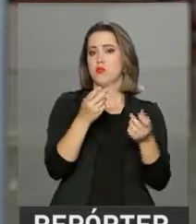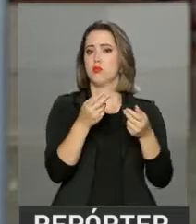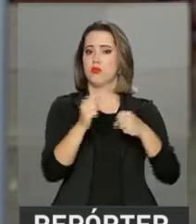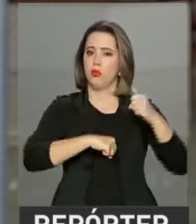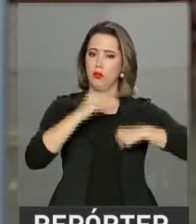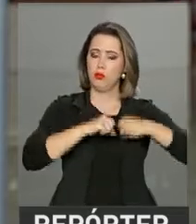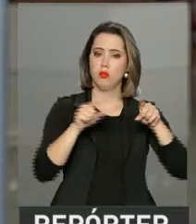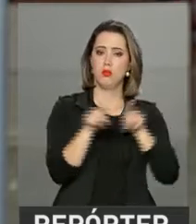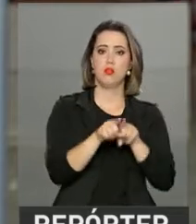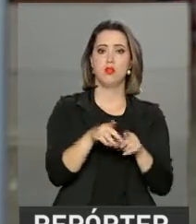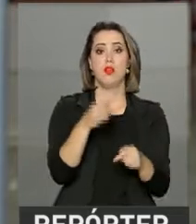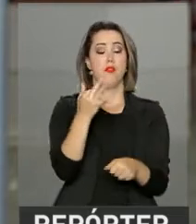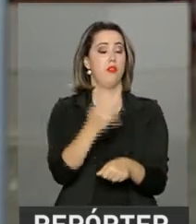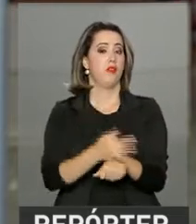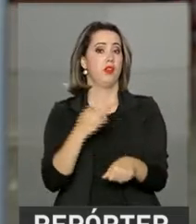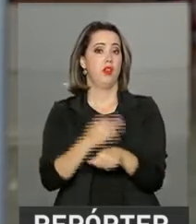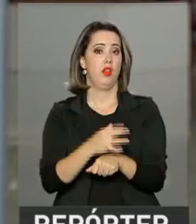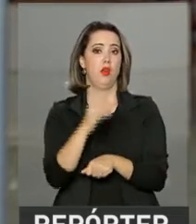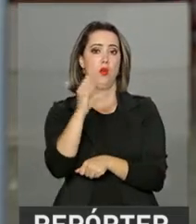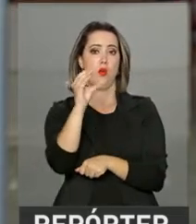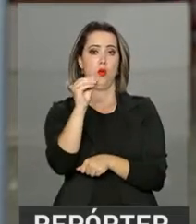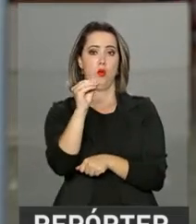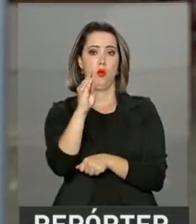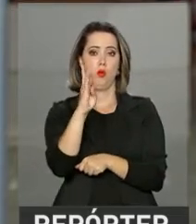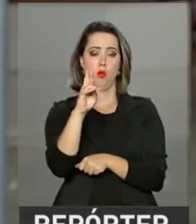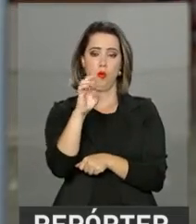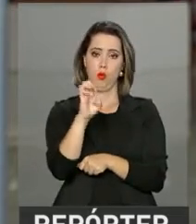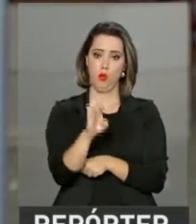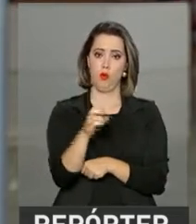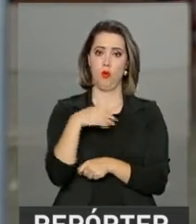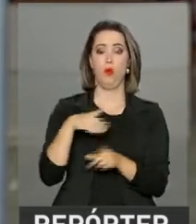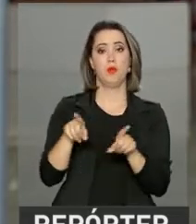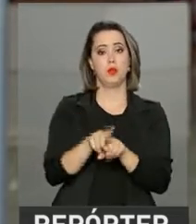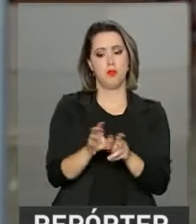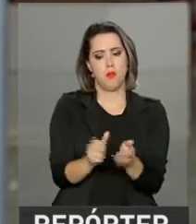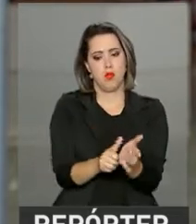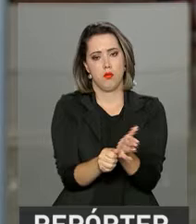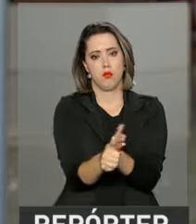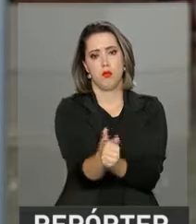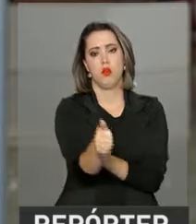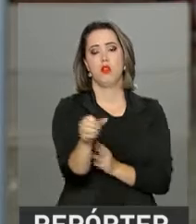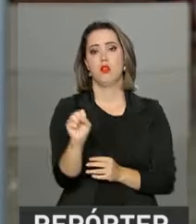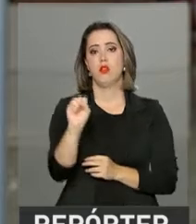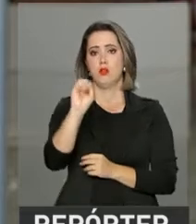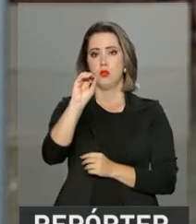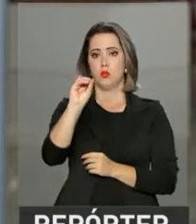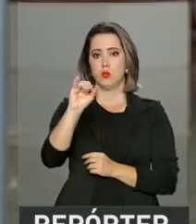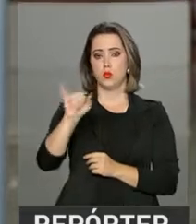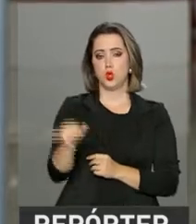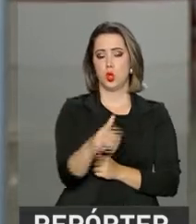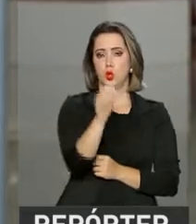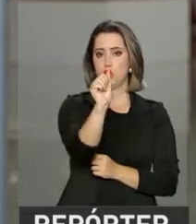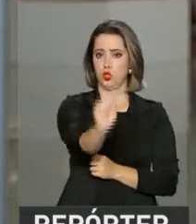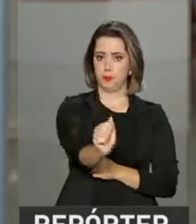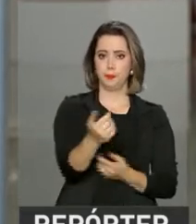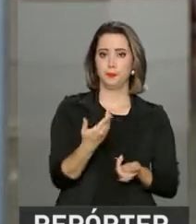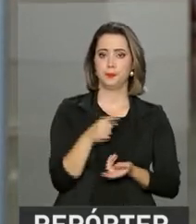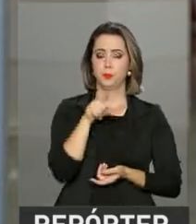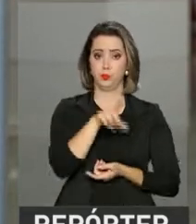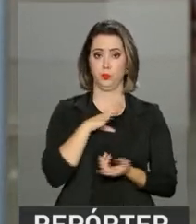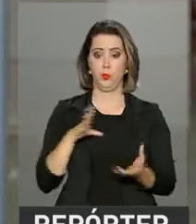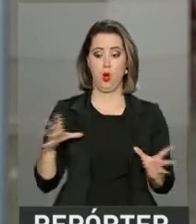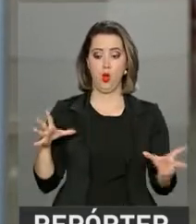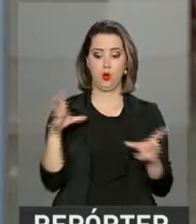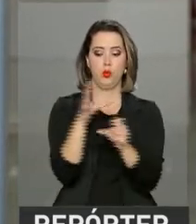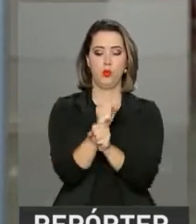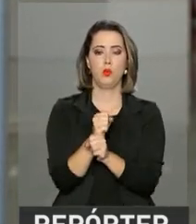os minérios de cobre e ferro e a soja em grão. Já no acumulado de janeiro à